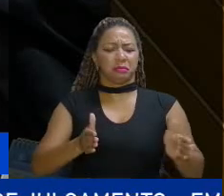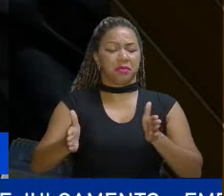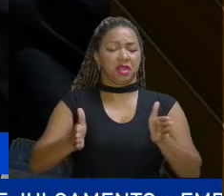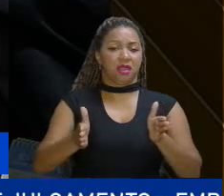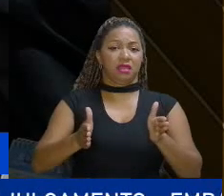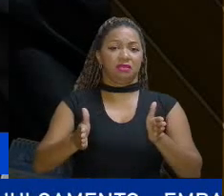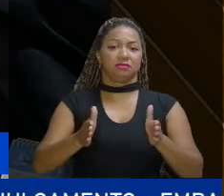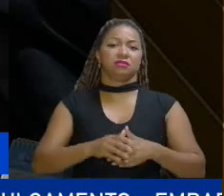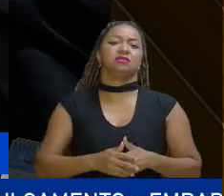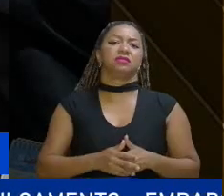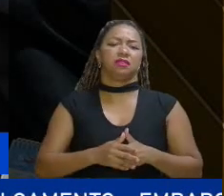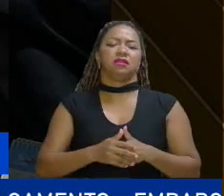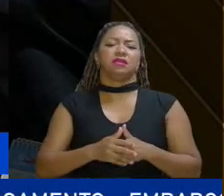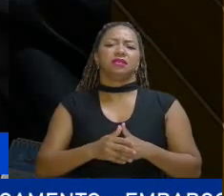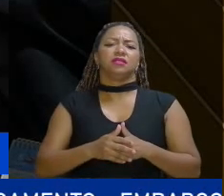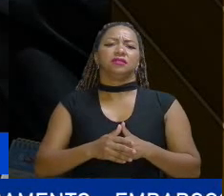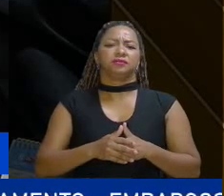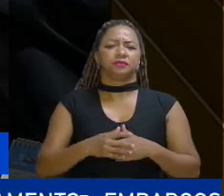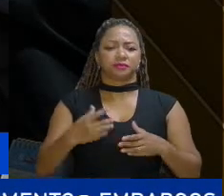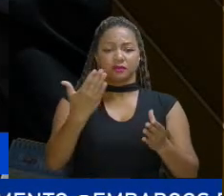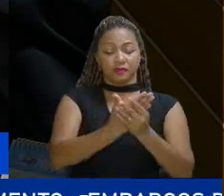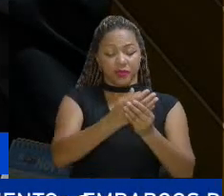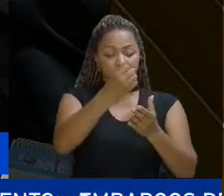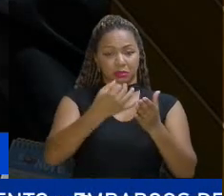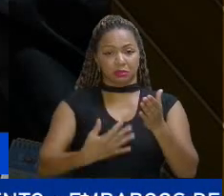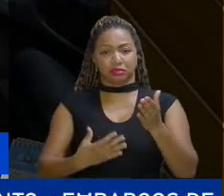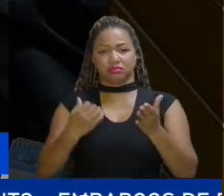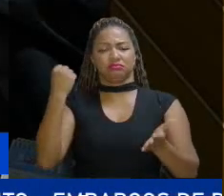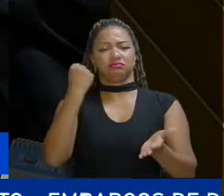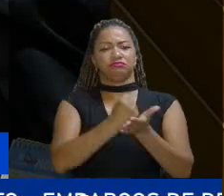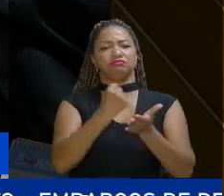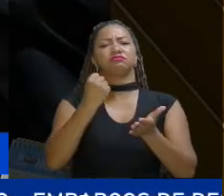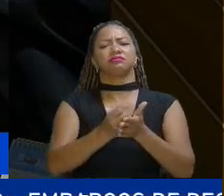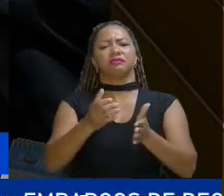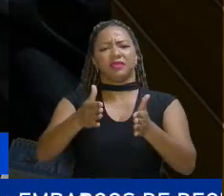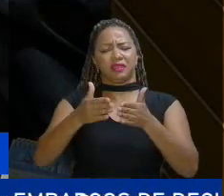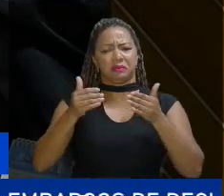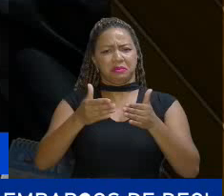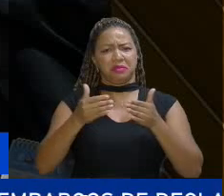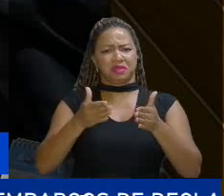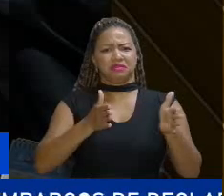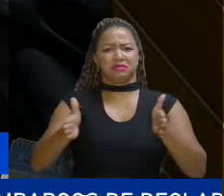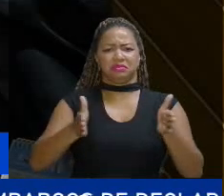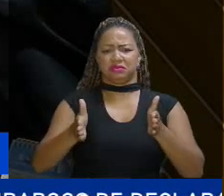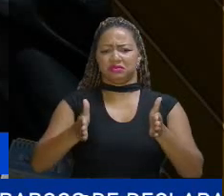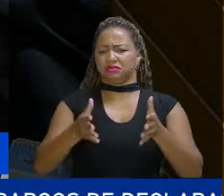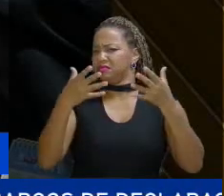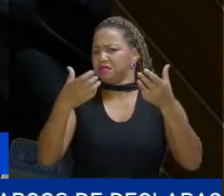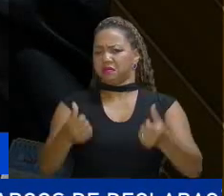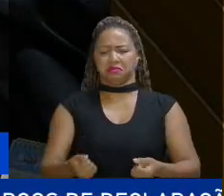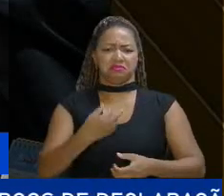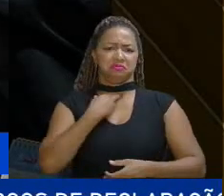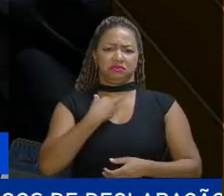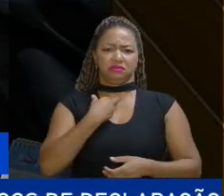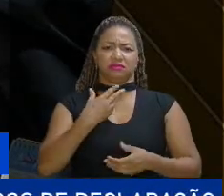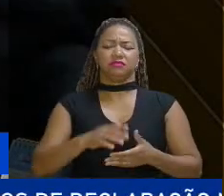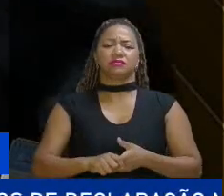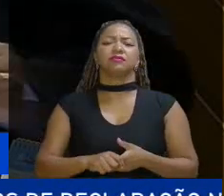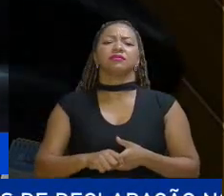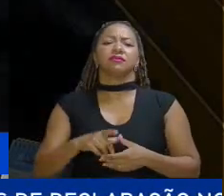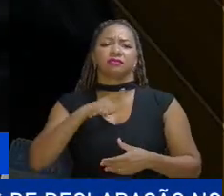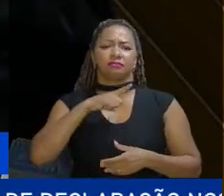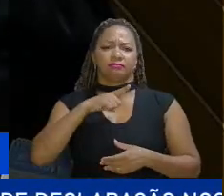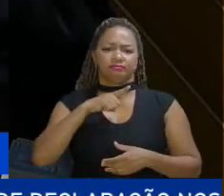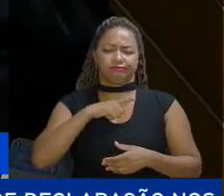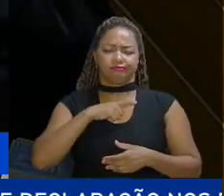inoportunos, conturbar a marcha processual por meio do protocolo de 3 petições intempestivas e incabíveis, diante da